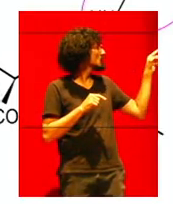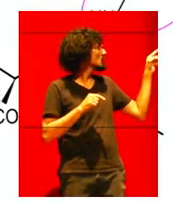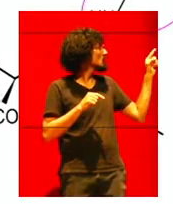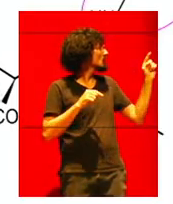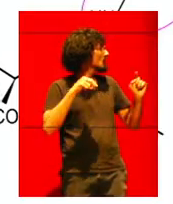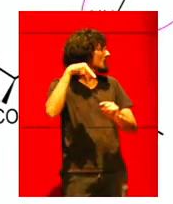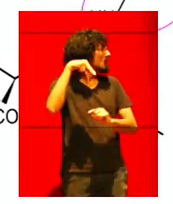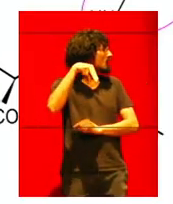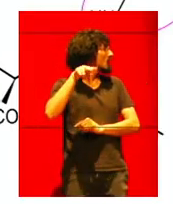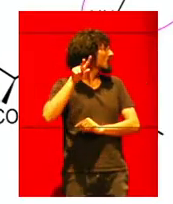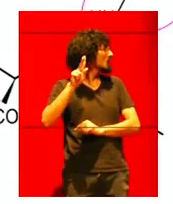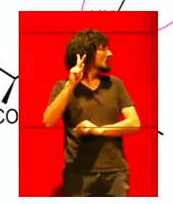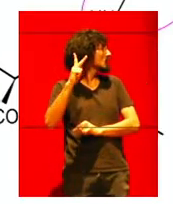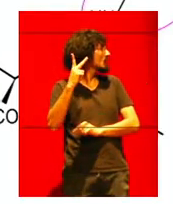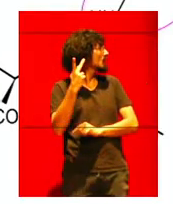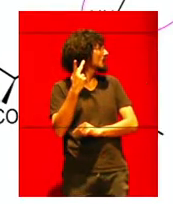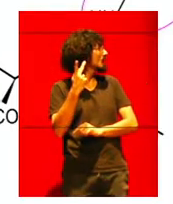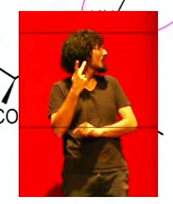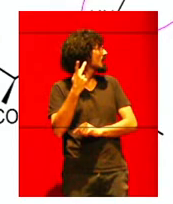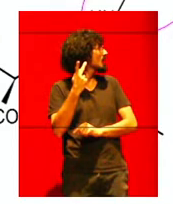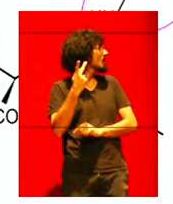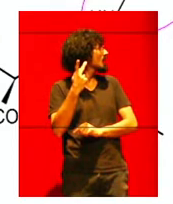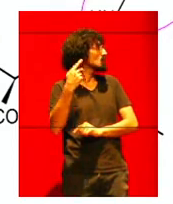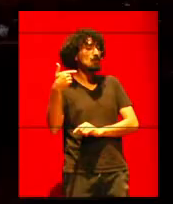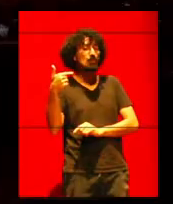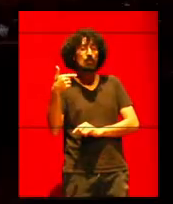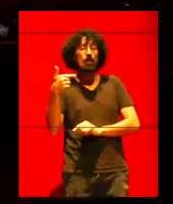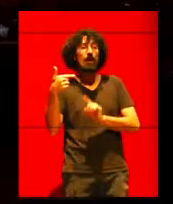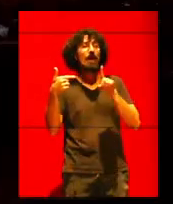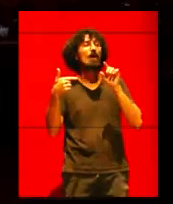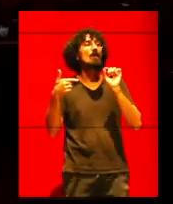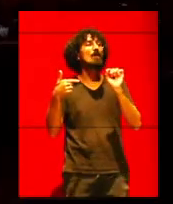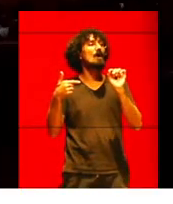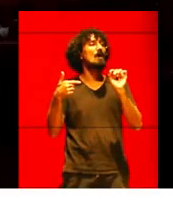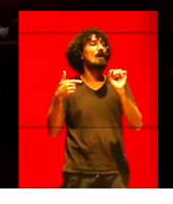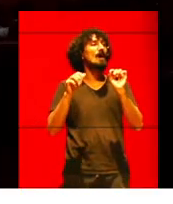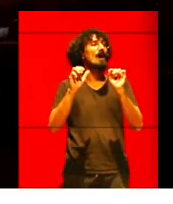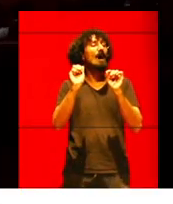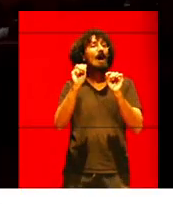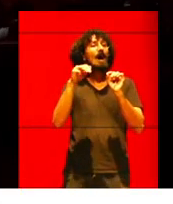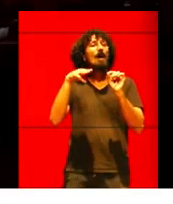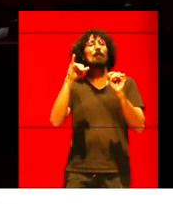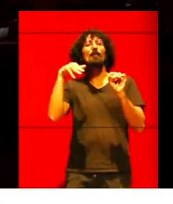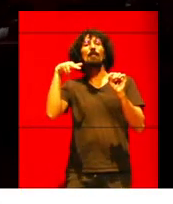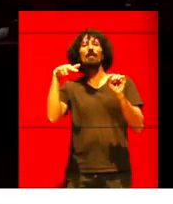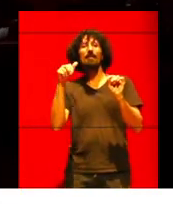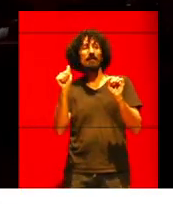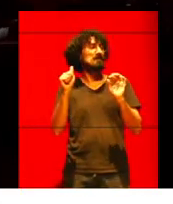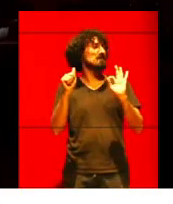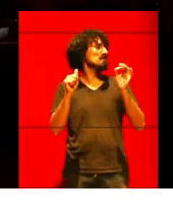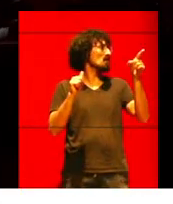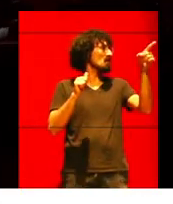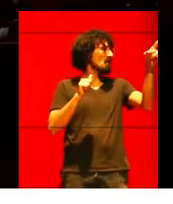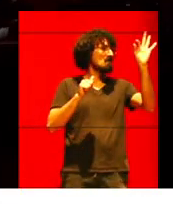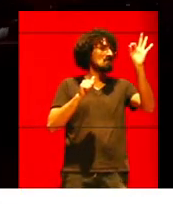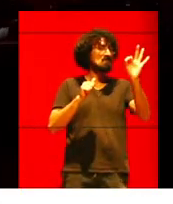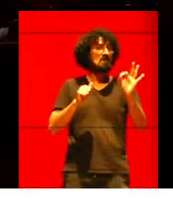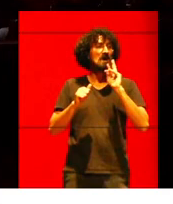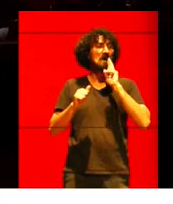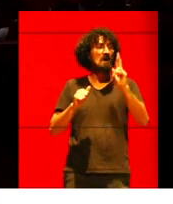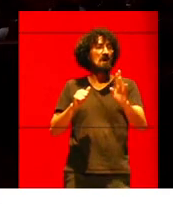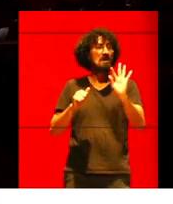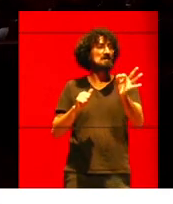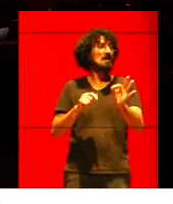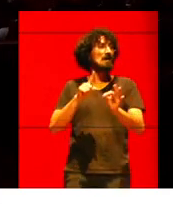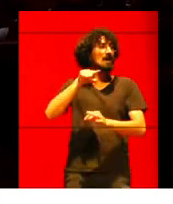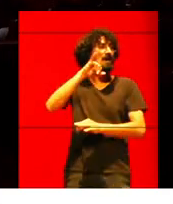Nitrogênio. Esse nitrogênio aqui, esse NH2 é o quê? Amina. Cara, ele tá detonando em função ali, ó. É João Bento,